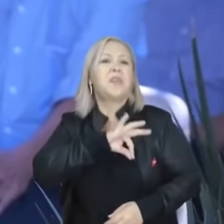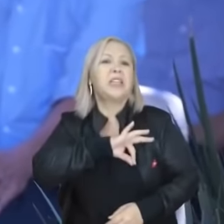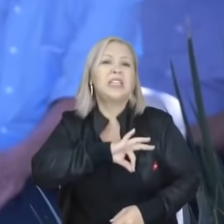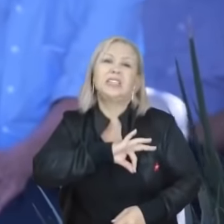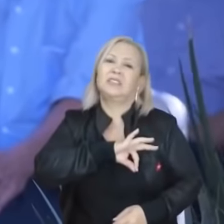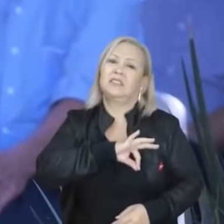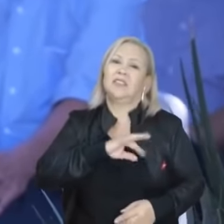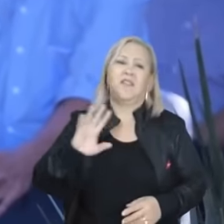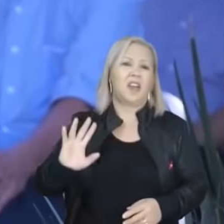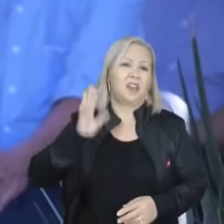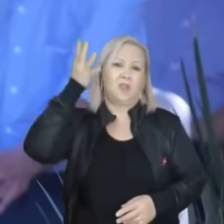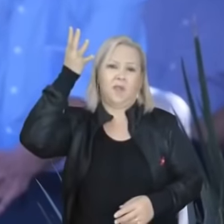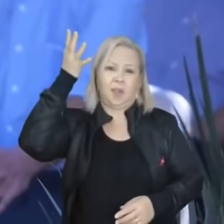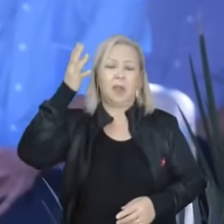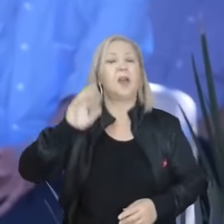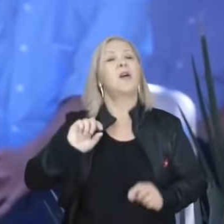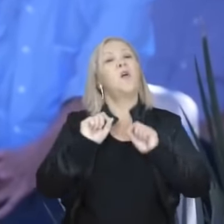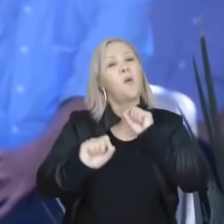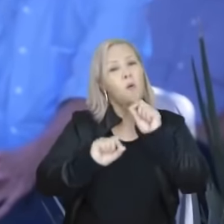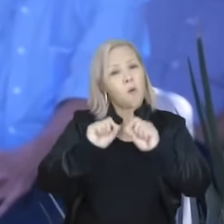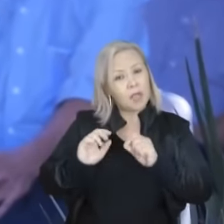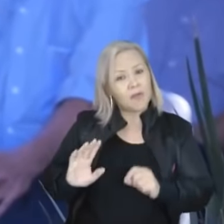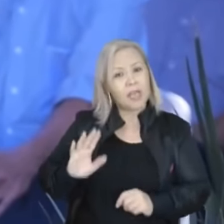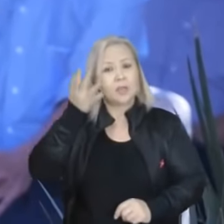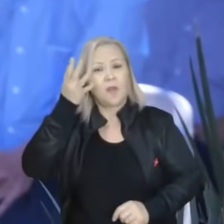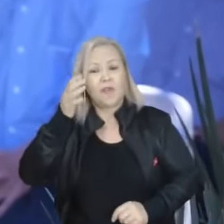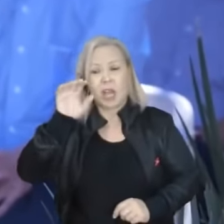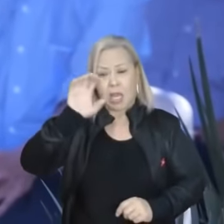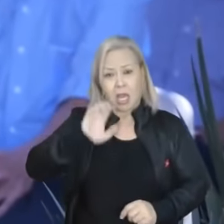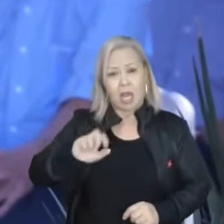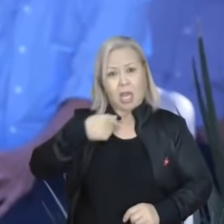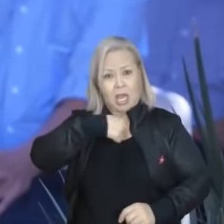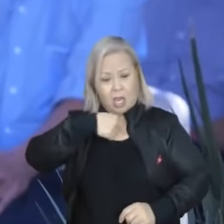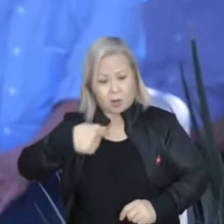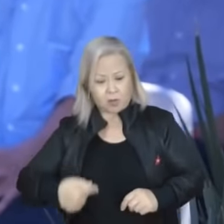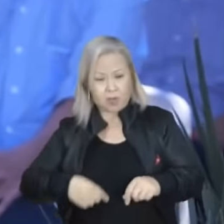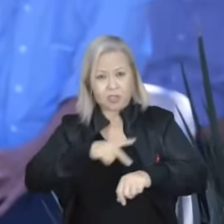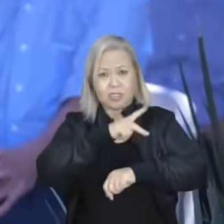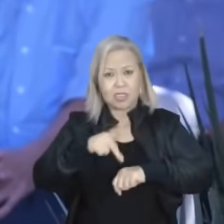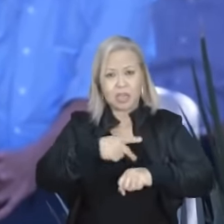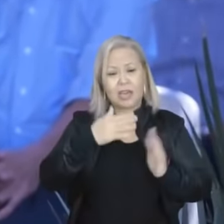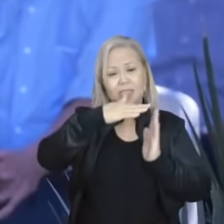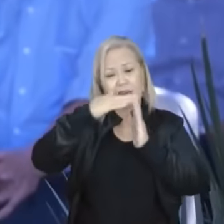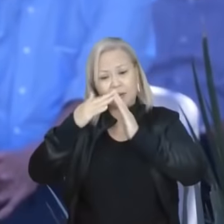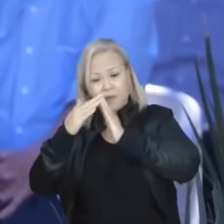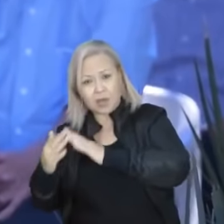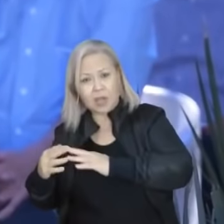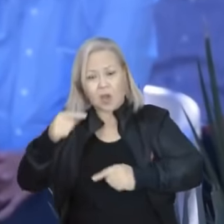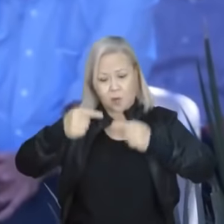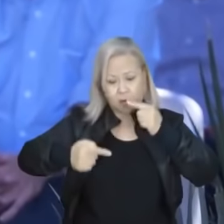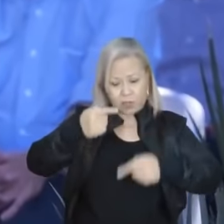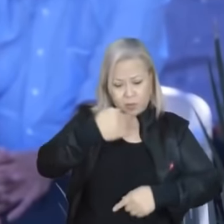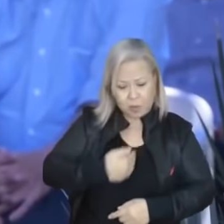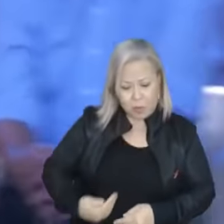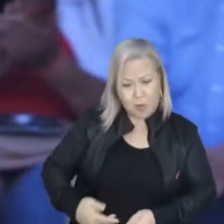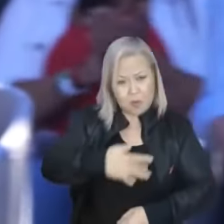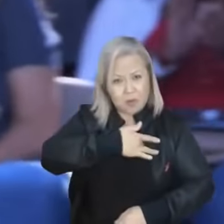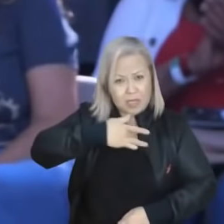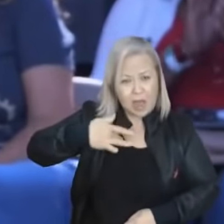vai resolver é o Estado estar na periferia com políticas públicas, com saúde, com